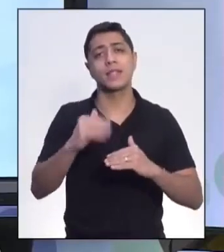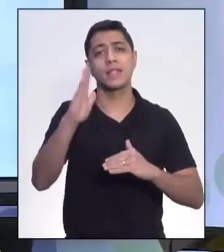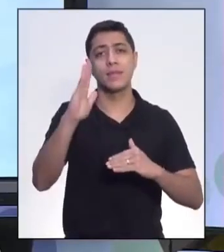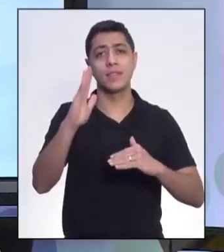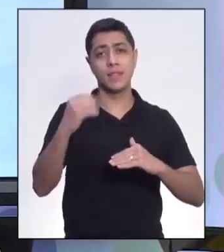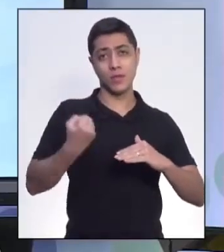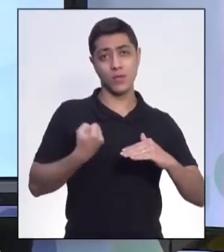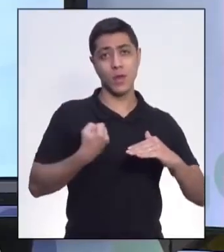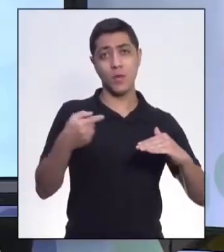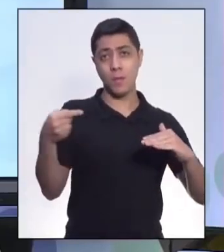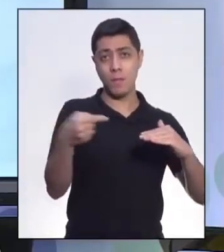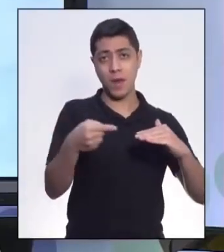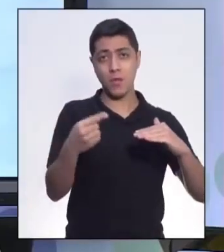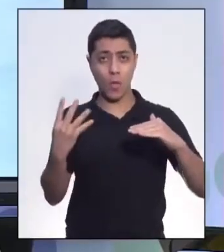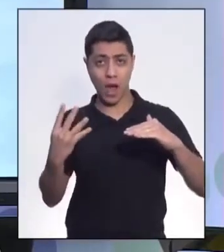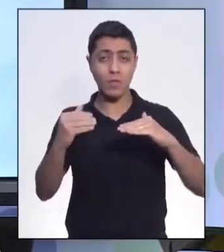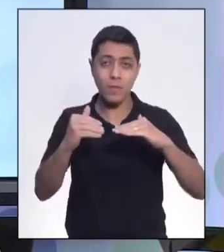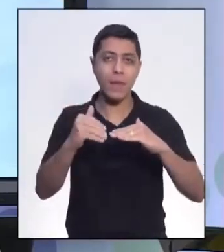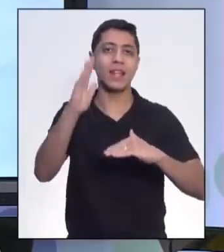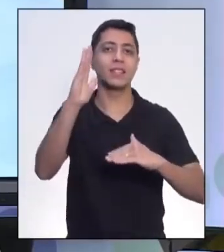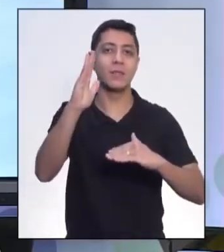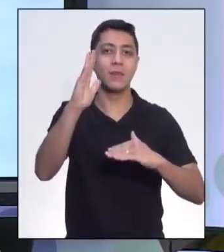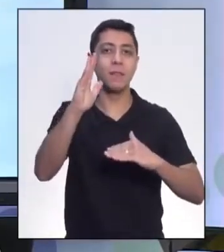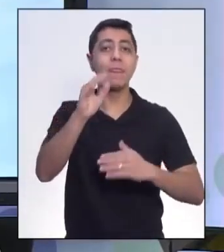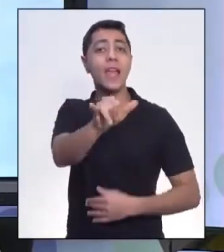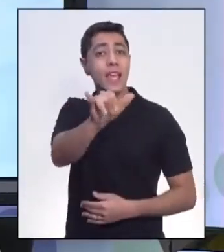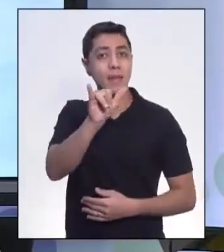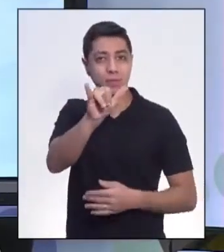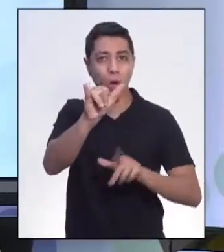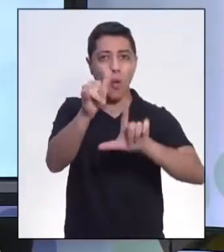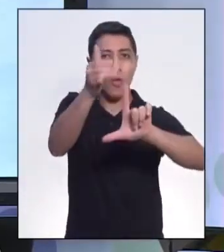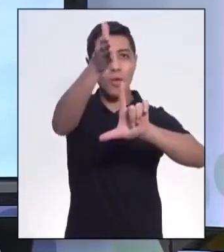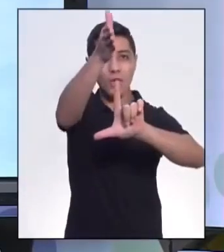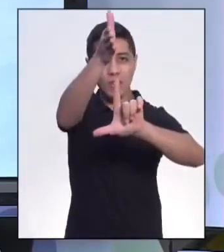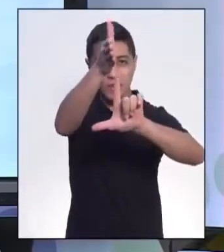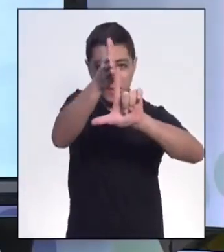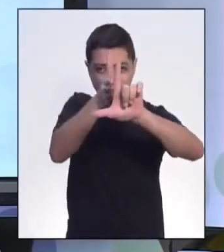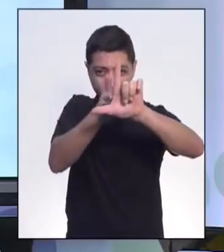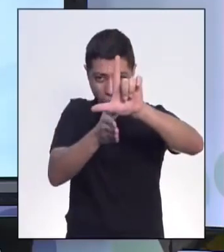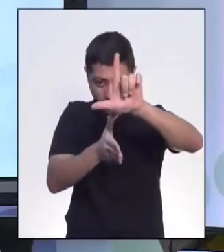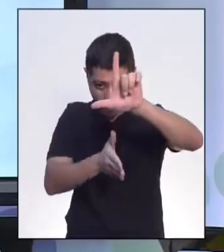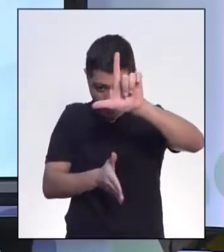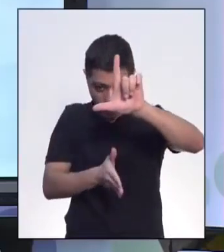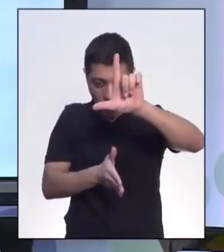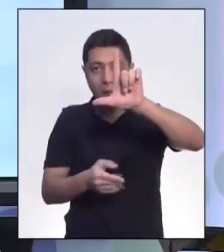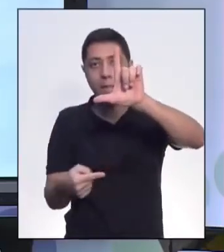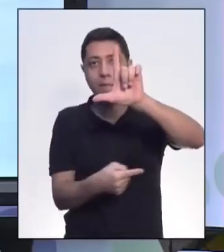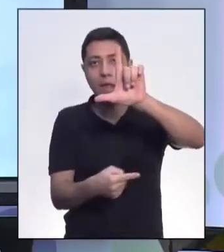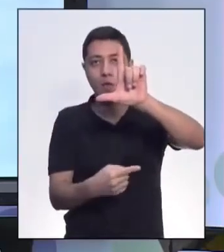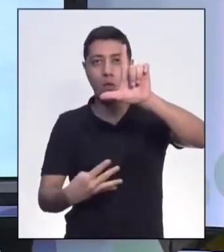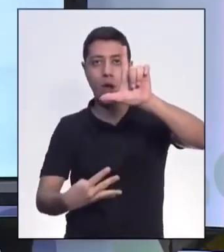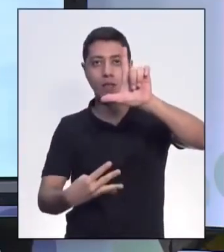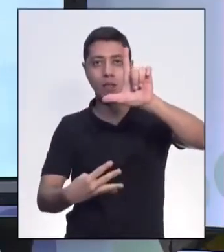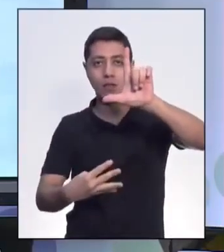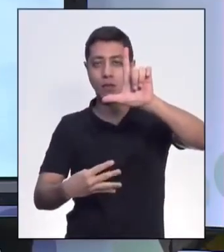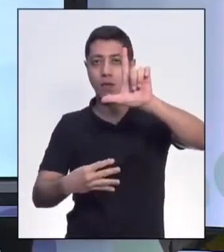Então, qualquer valor de y é maior ou igual a esse ponto, que é o menos 4. Deu para